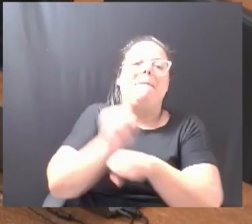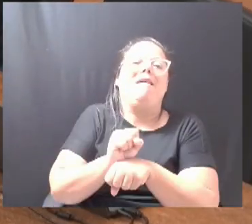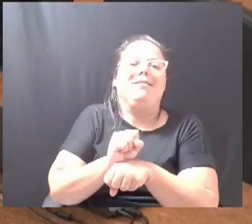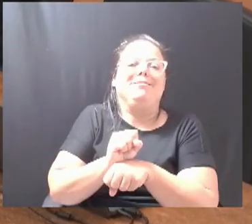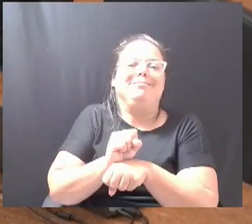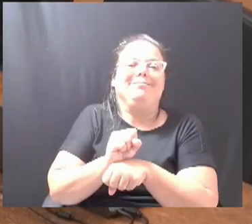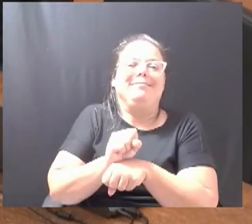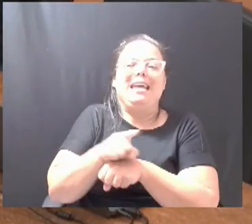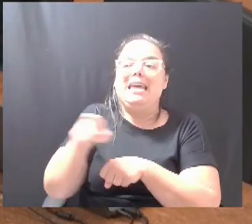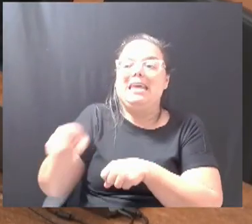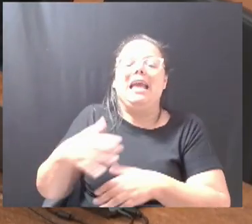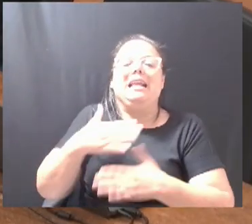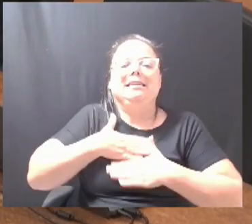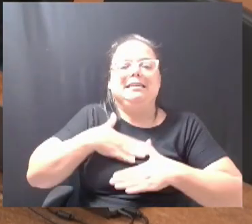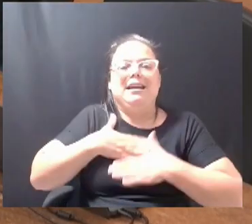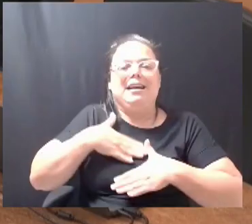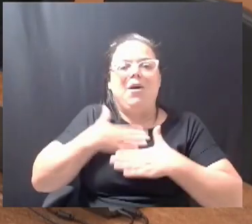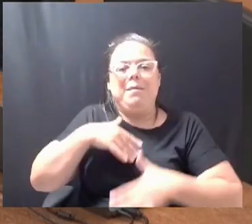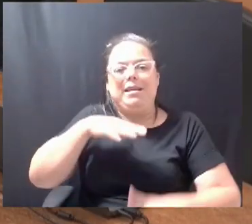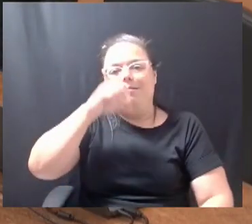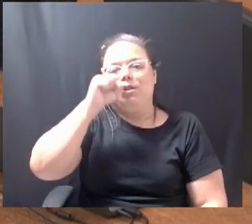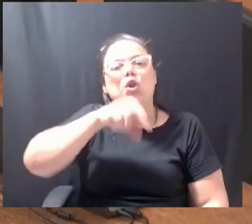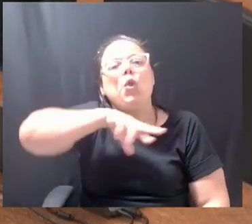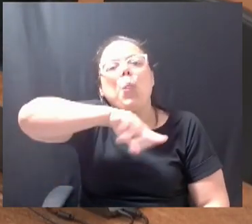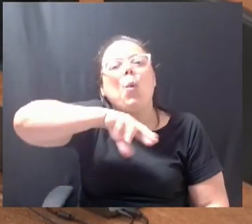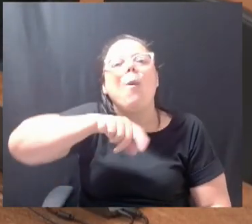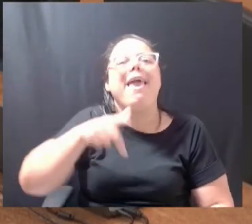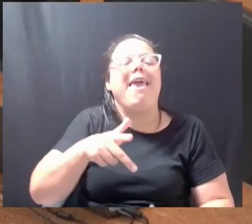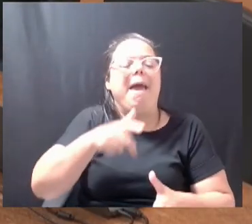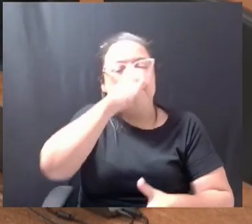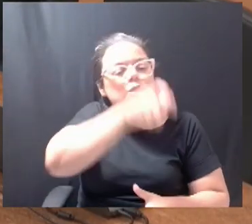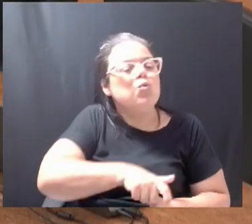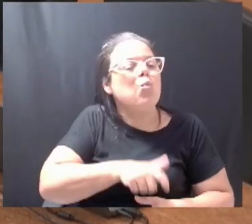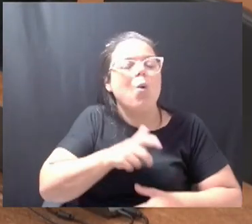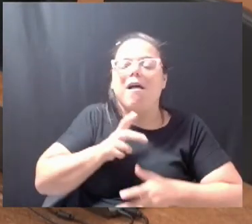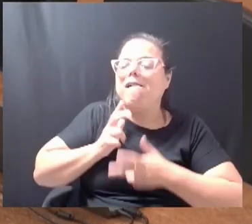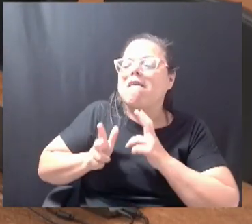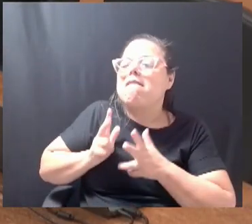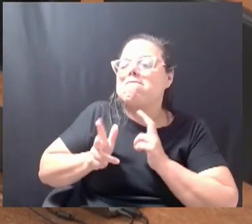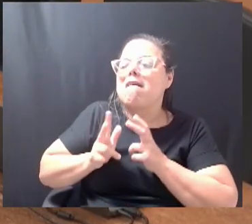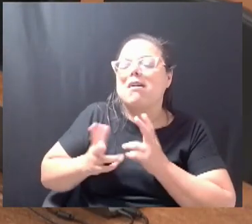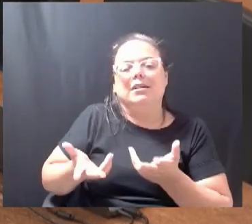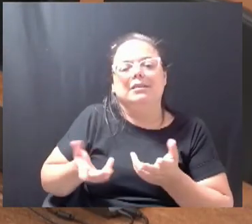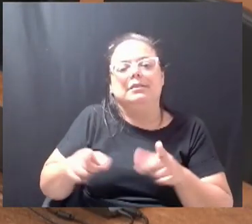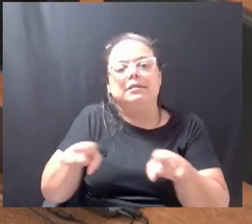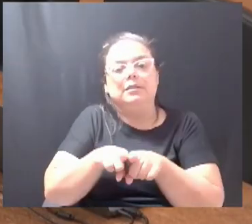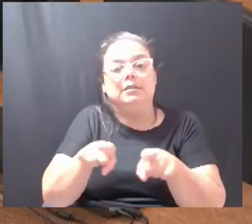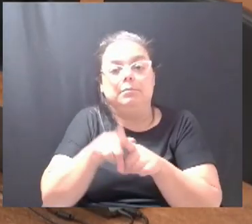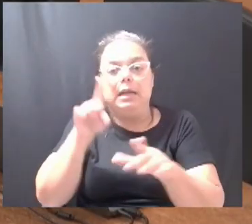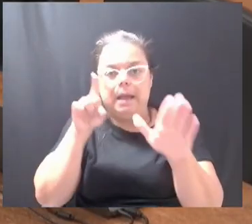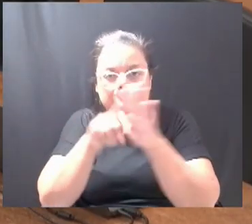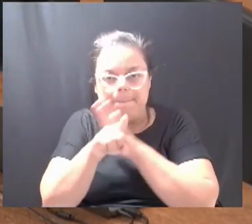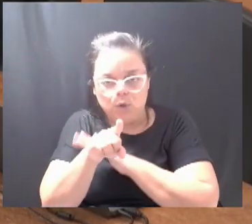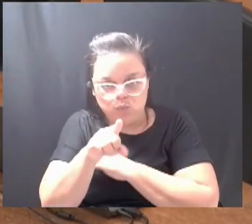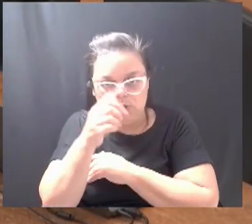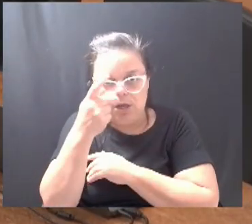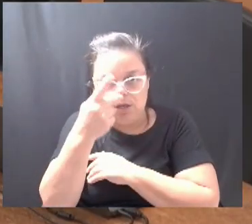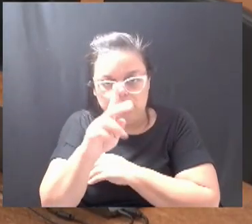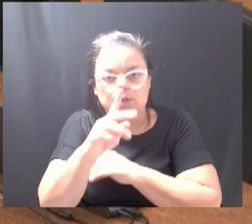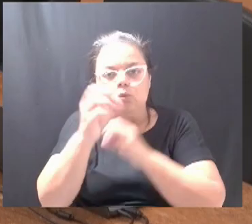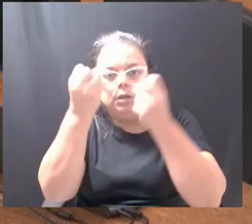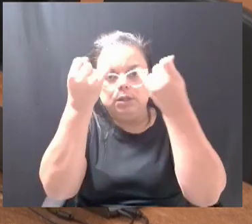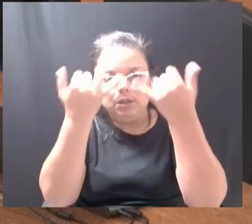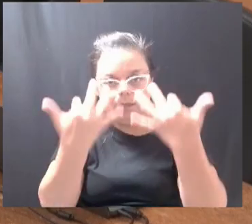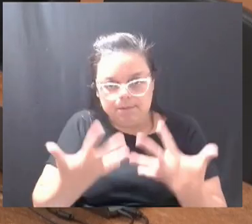Não é quem gagueja. Entendeu? E com relação à sua pergunta, à sua explanação referente... Eu,